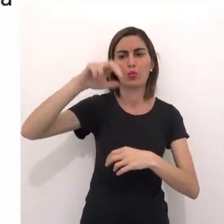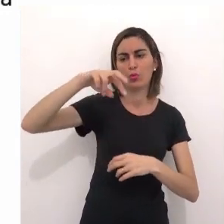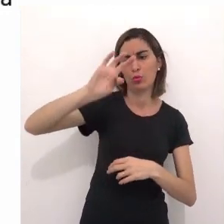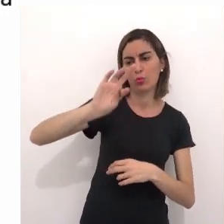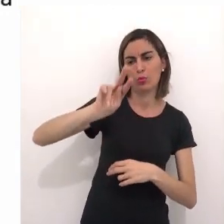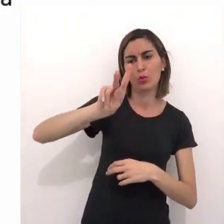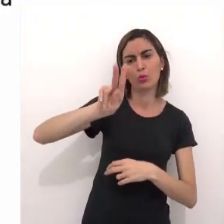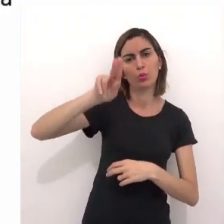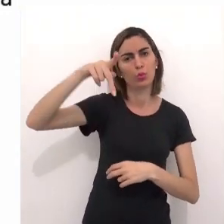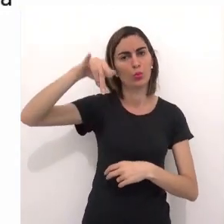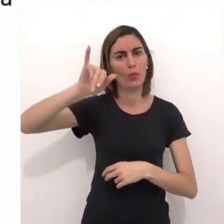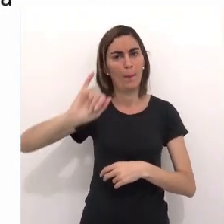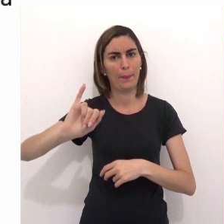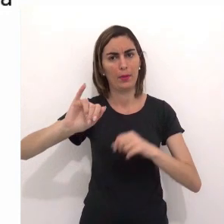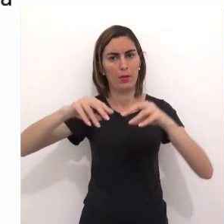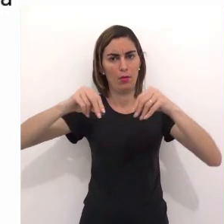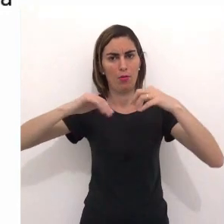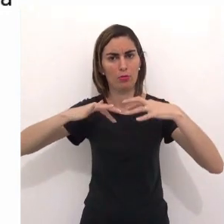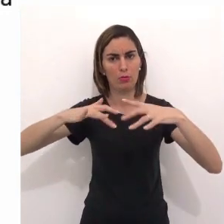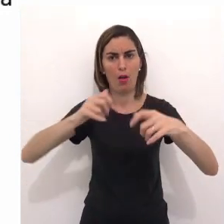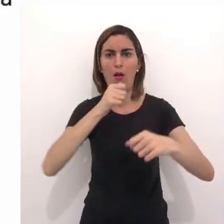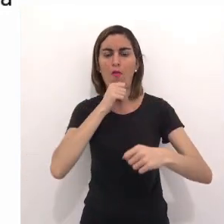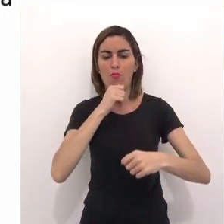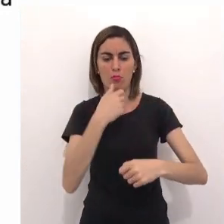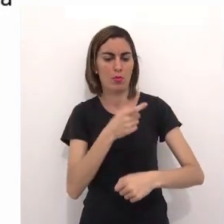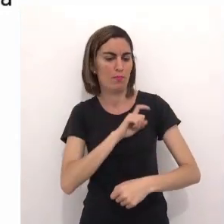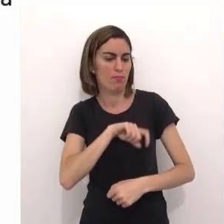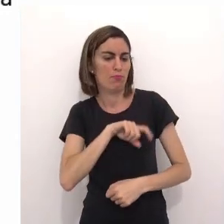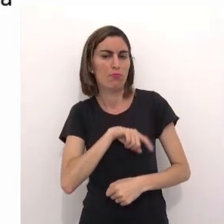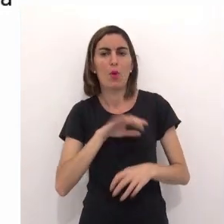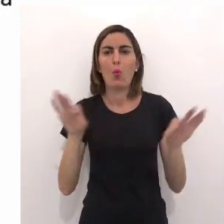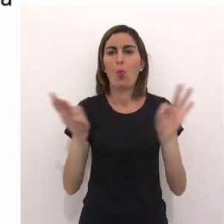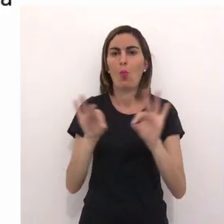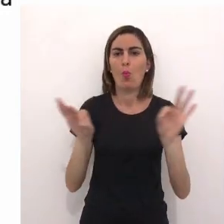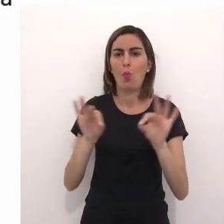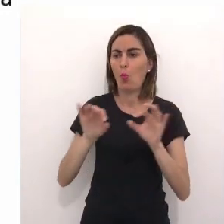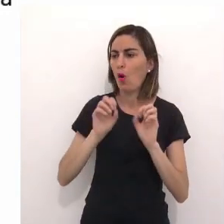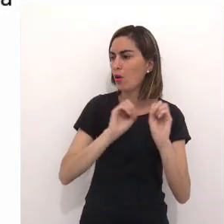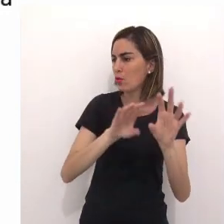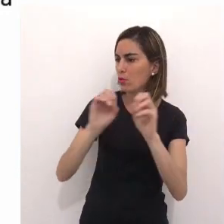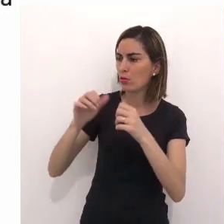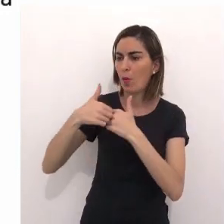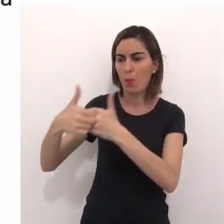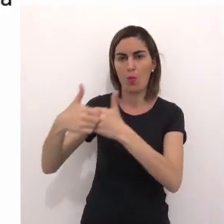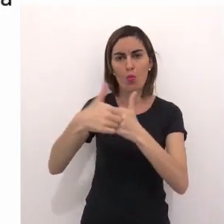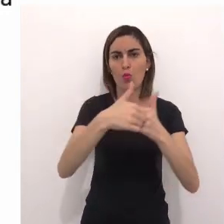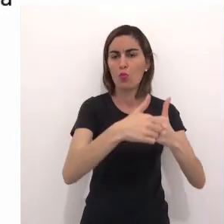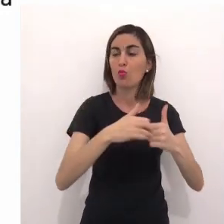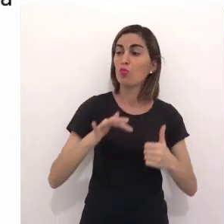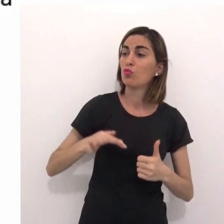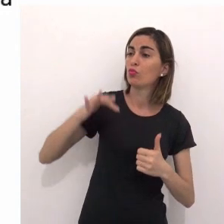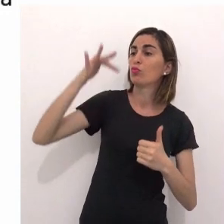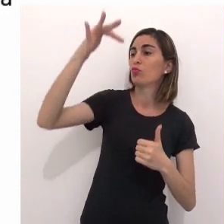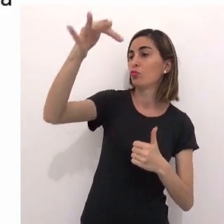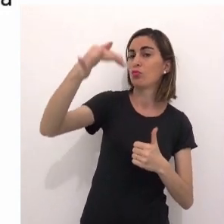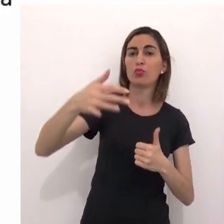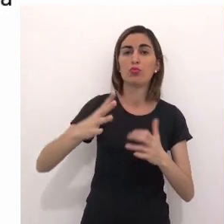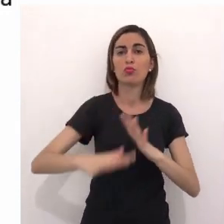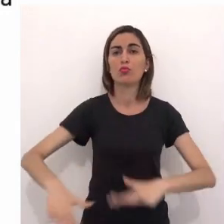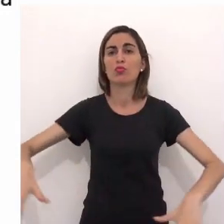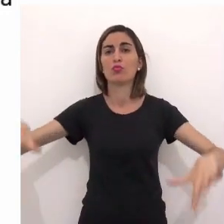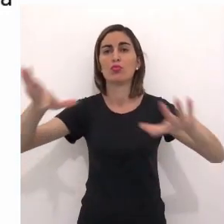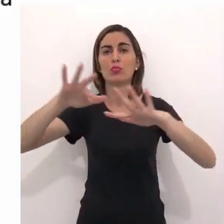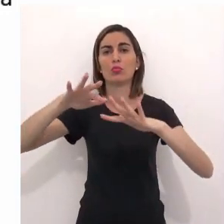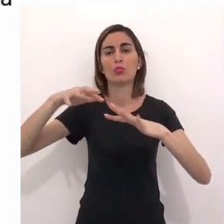a terra sem mal. Revelando para seus seguidores o vindouro, o paraíso